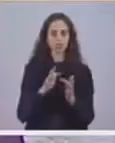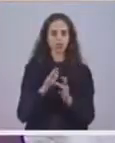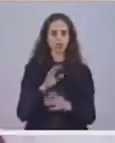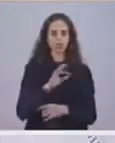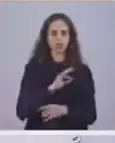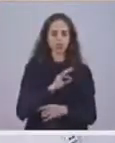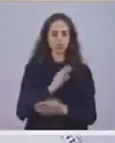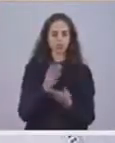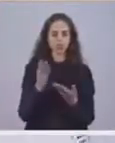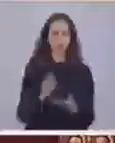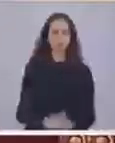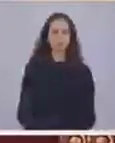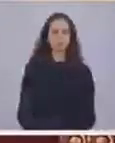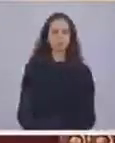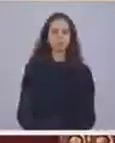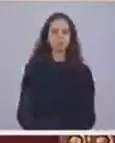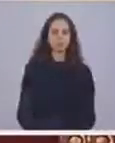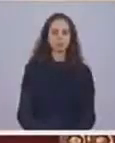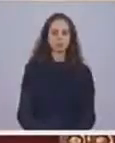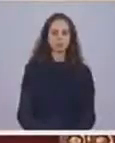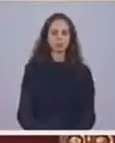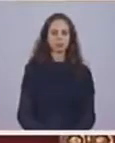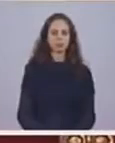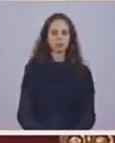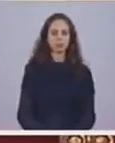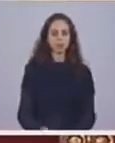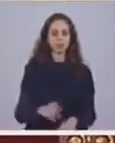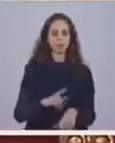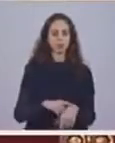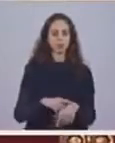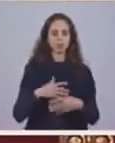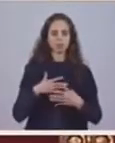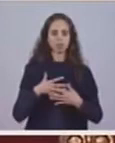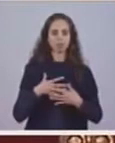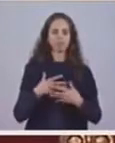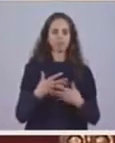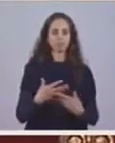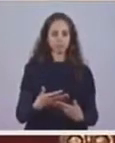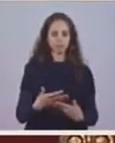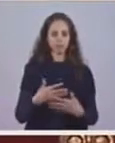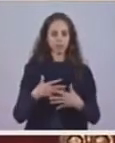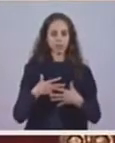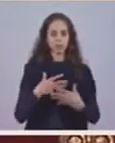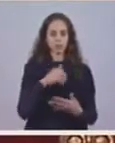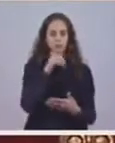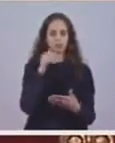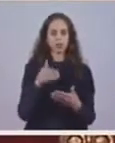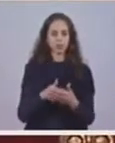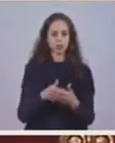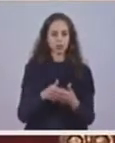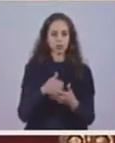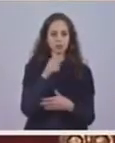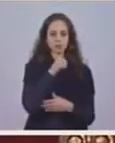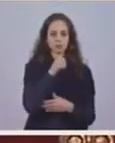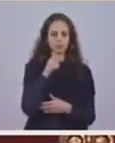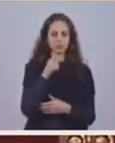nosso Senhor Jesus Cristo. Na hora em que ele se entregava para voluntariamente sofrer a